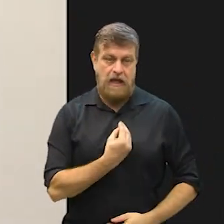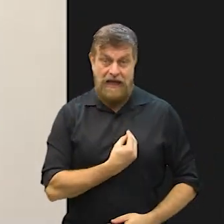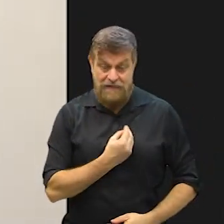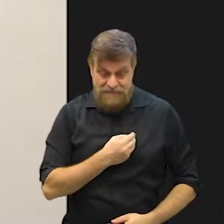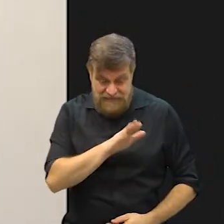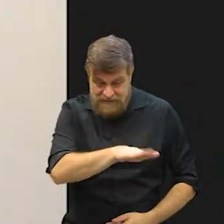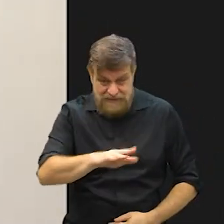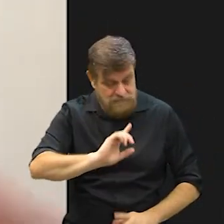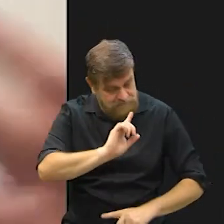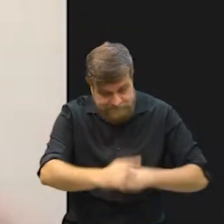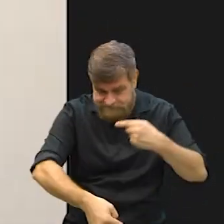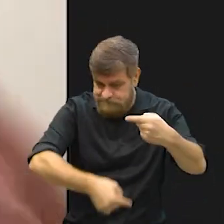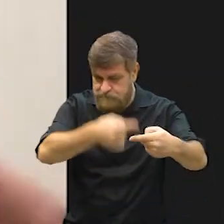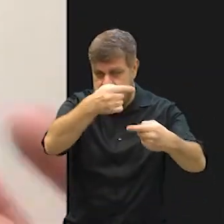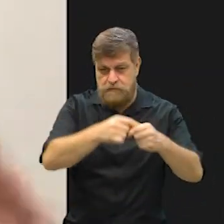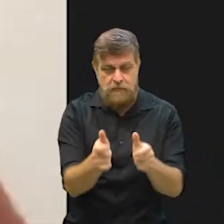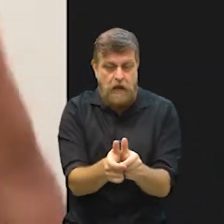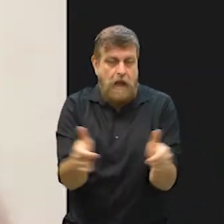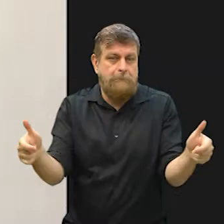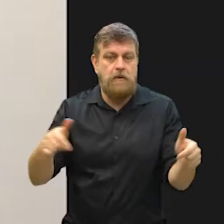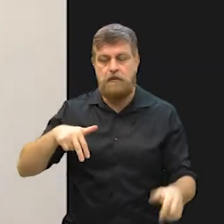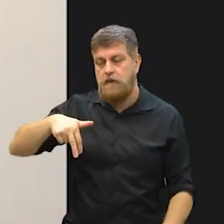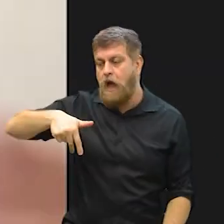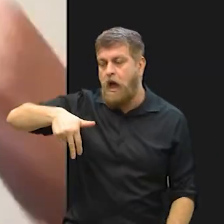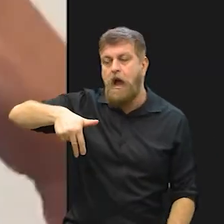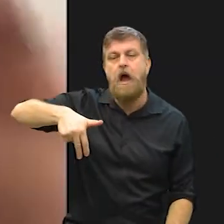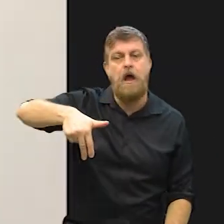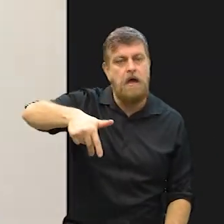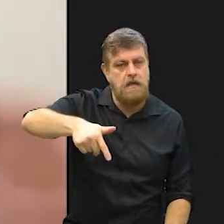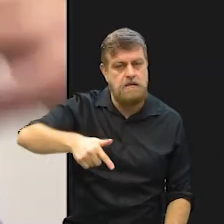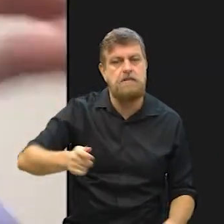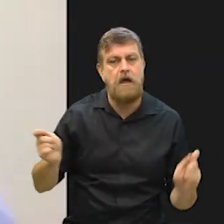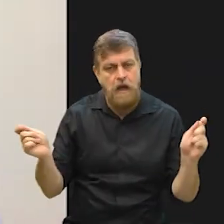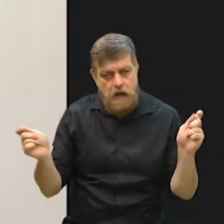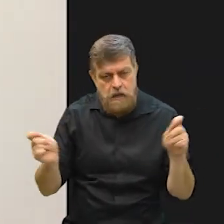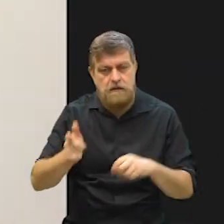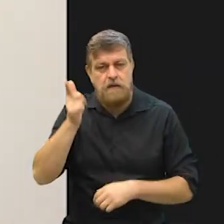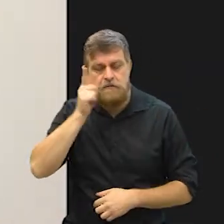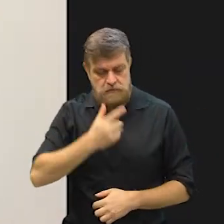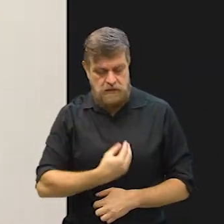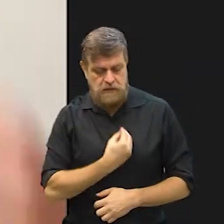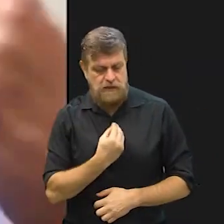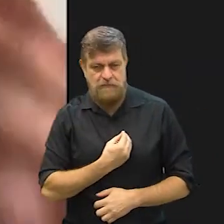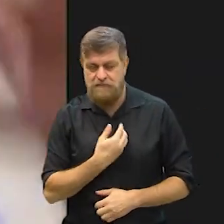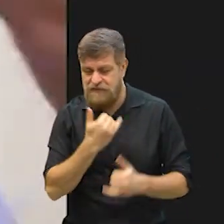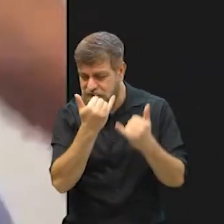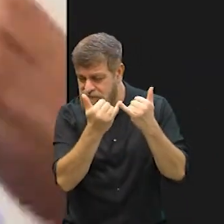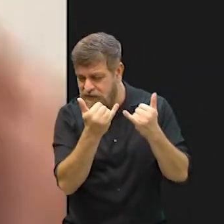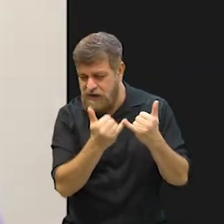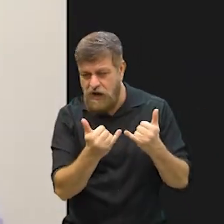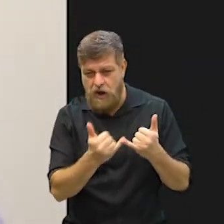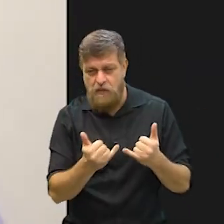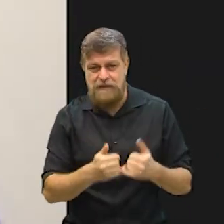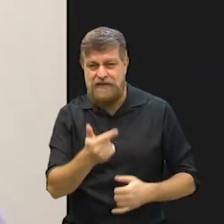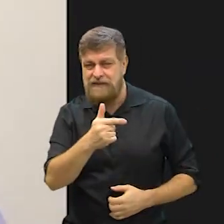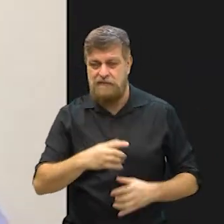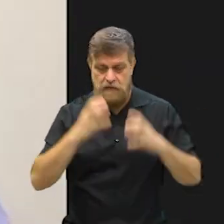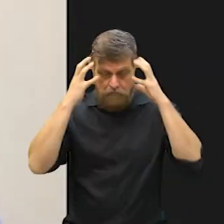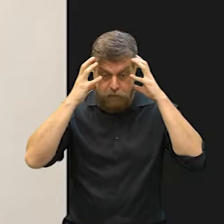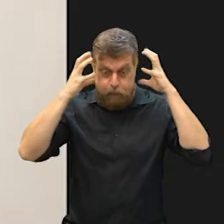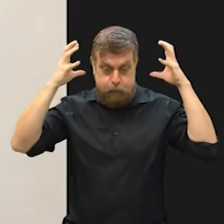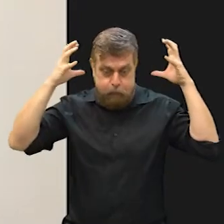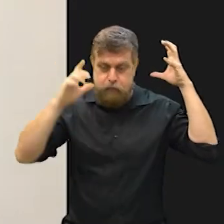dessas crianças. A maioria dessas crianças consegue andar, consegue ter uma vida muito perto do normal, escapa do dreninho